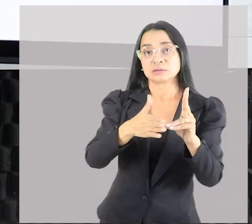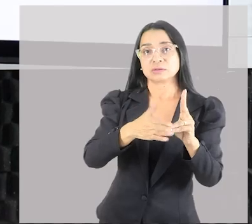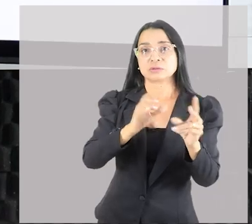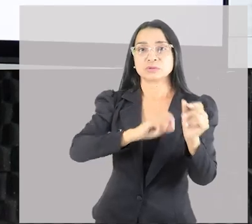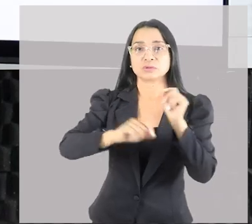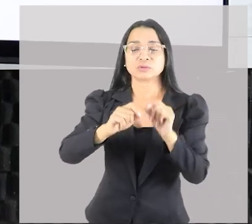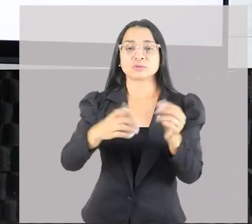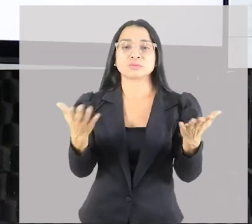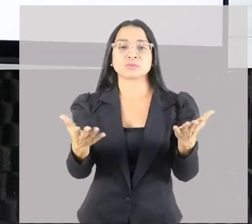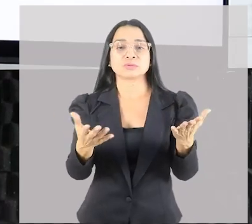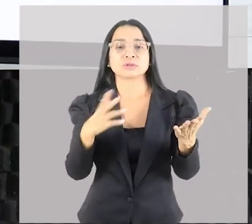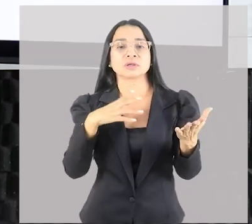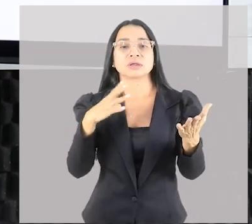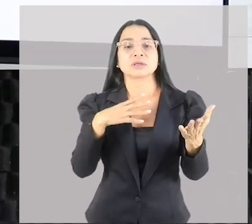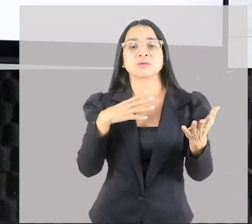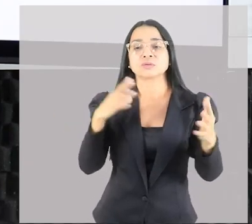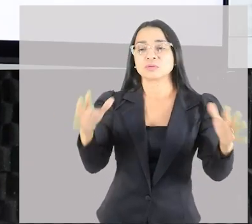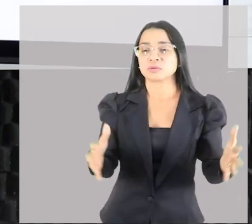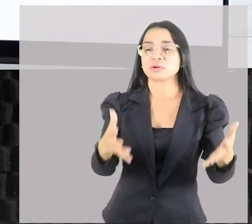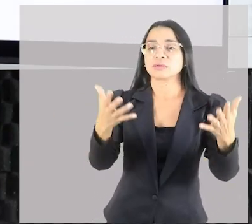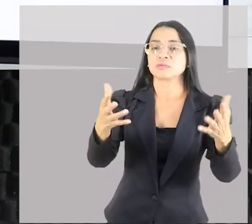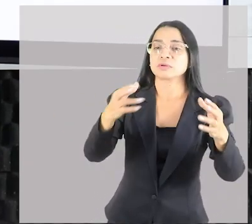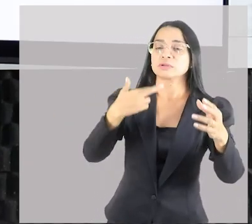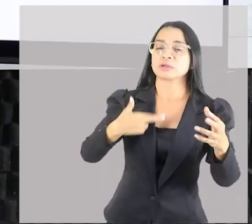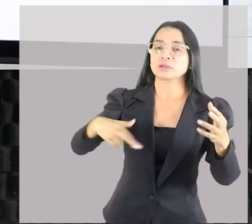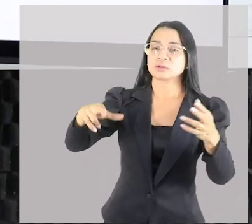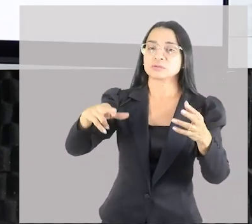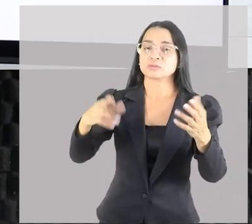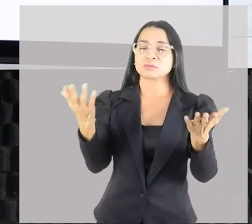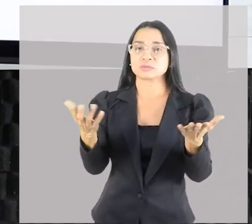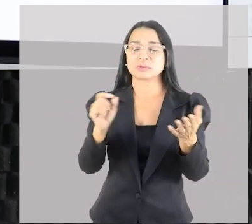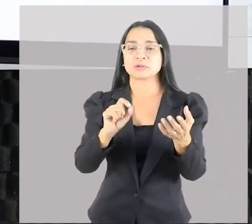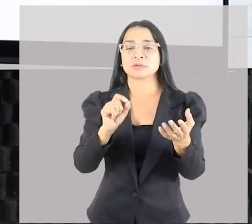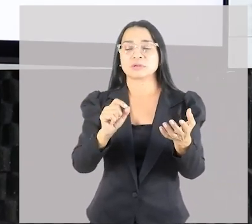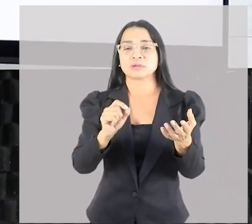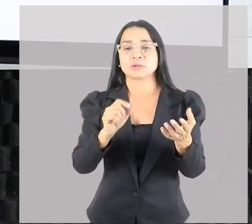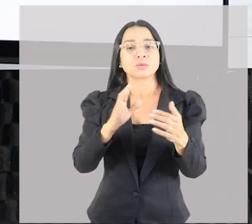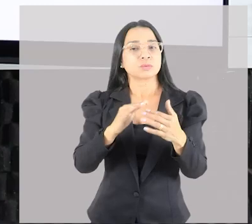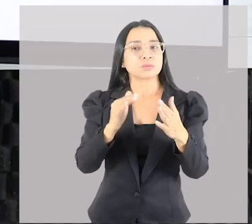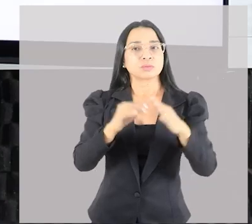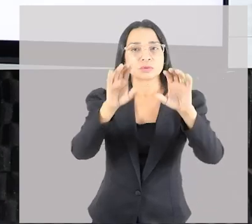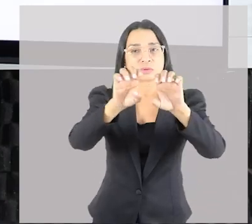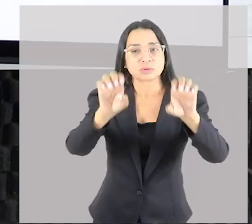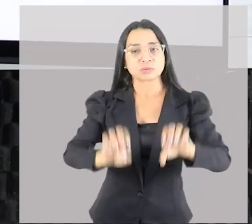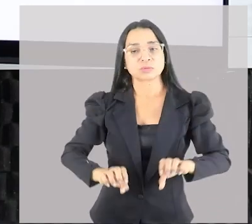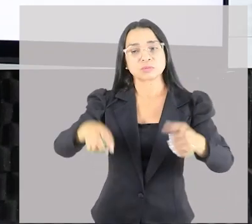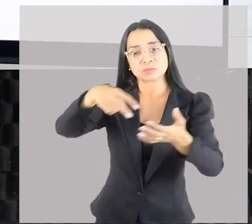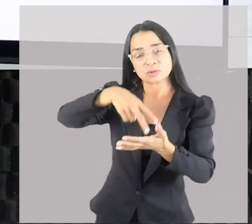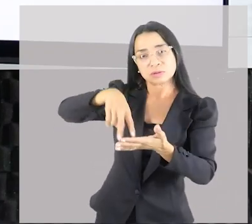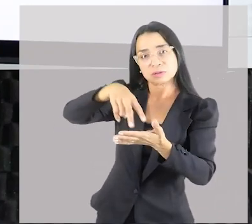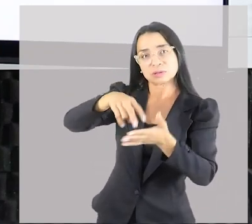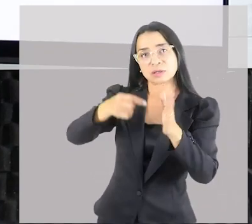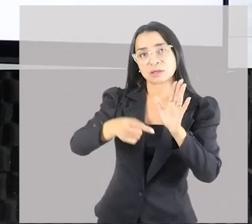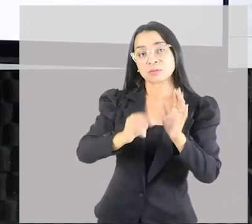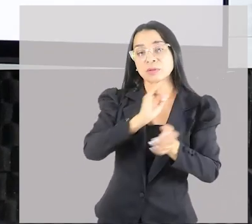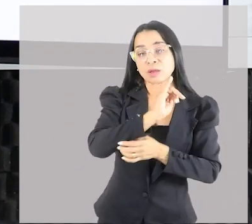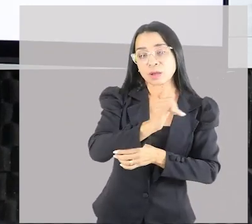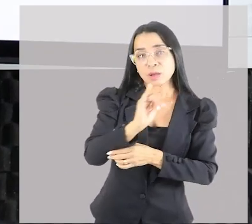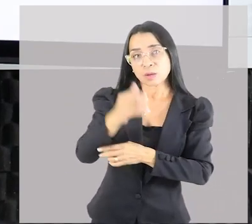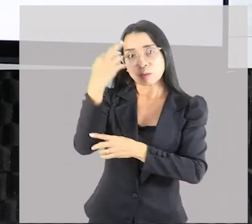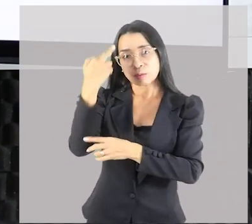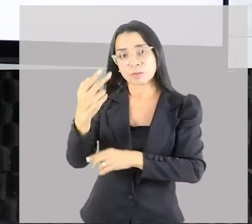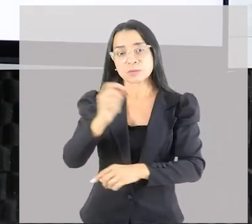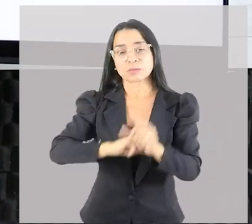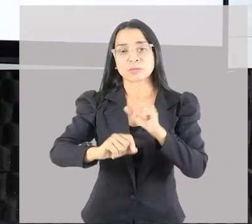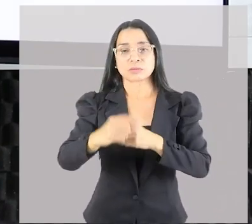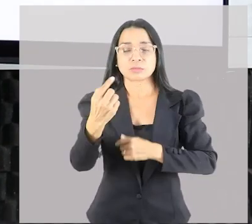sincretismo religioso e de misticismo em toda a estrutura. Ou seja, é toda uma estrutura dançada, mas que conta uma história dessa lenda do